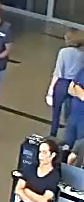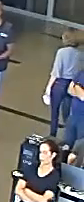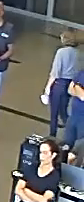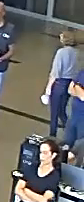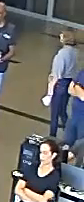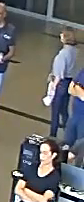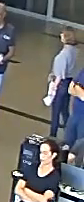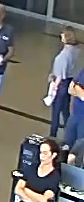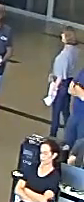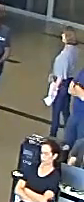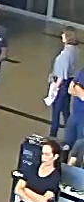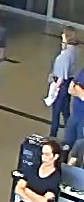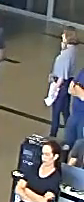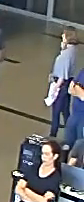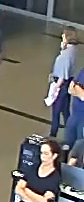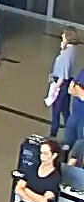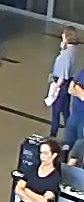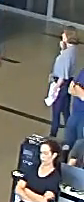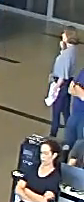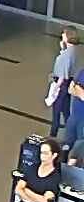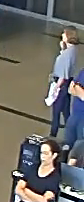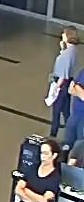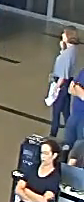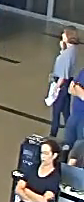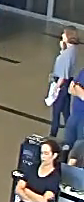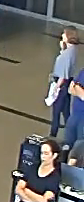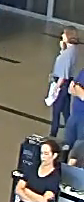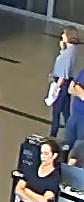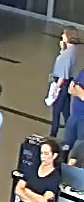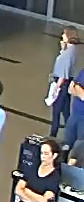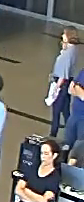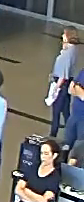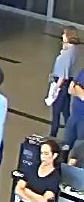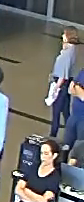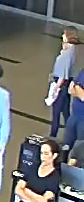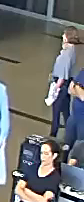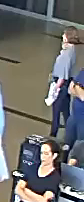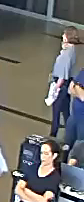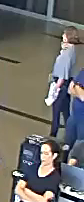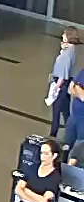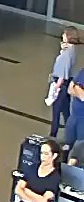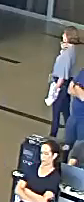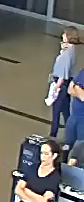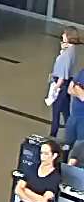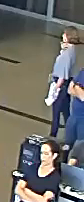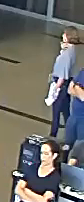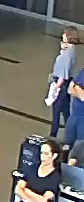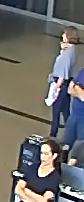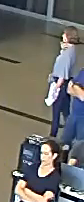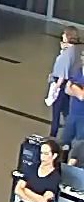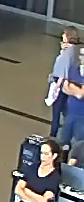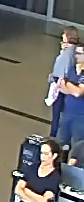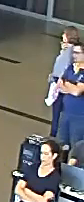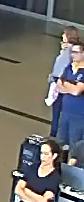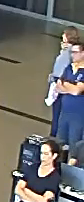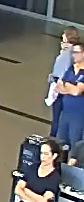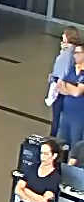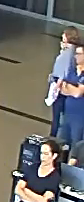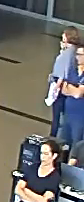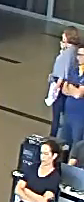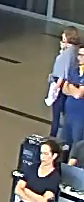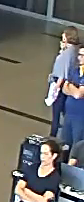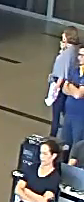dificuldade que nós passamos eu me sinto constrangido de ver assim parece que o olhar